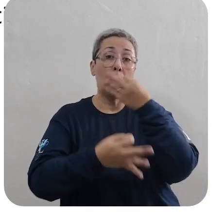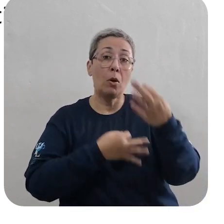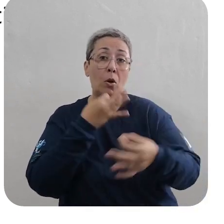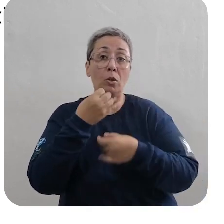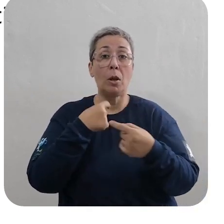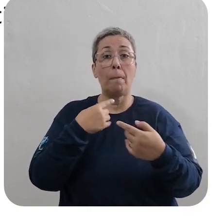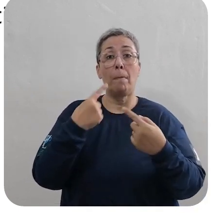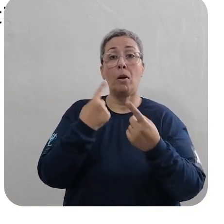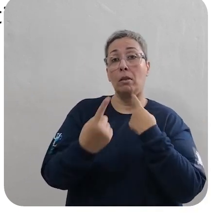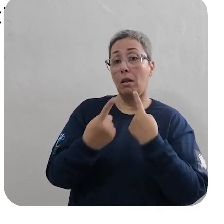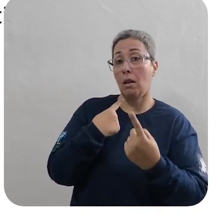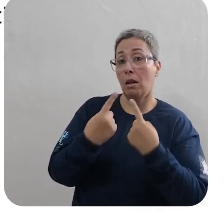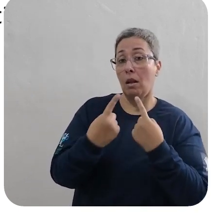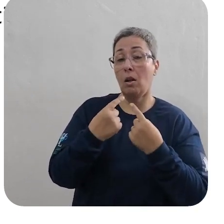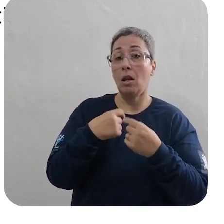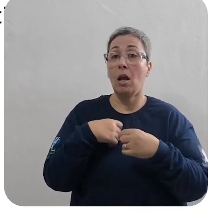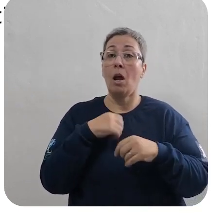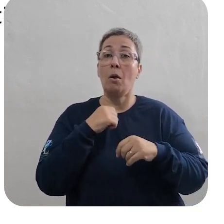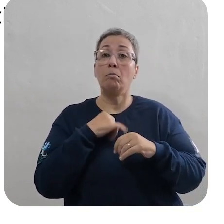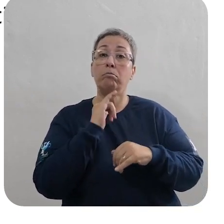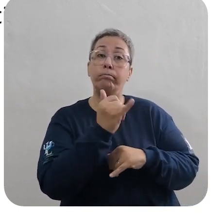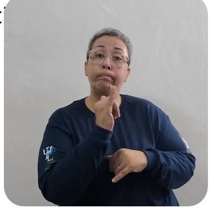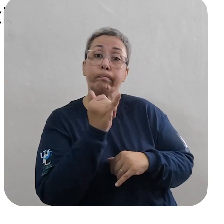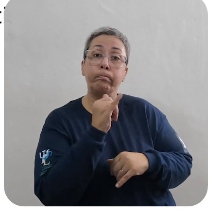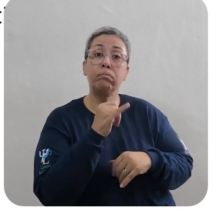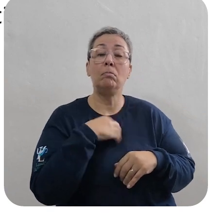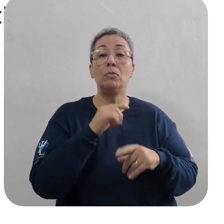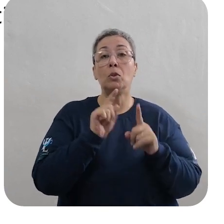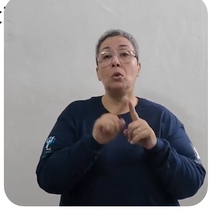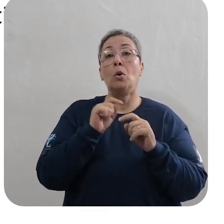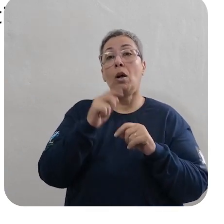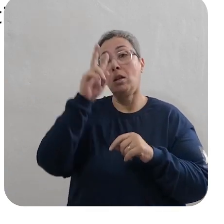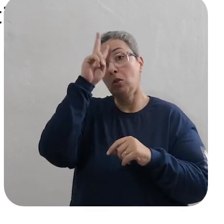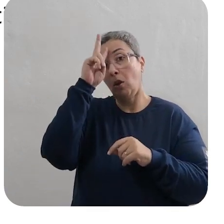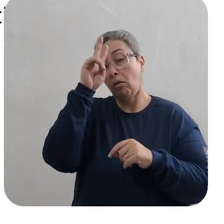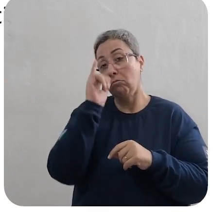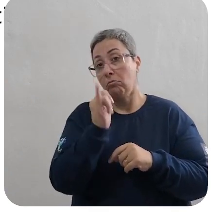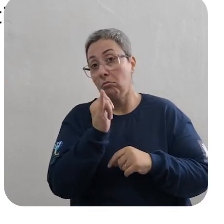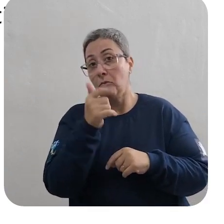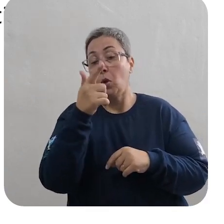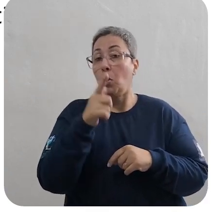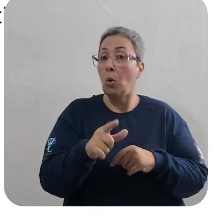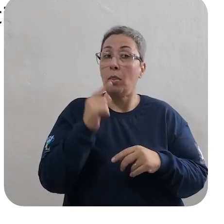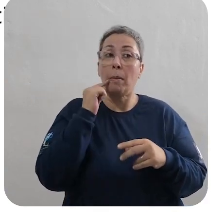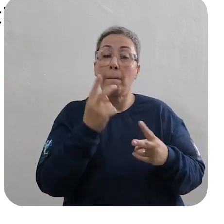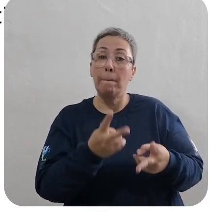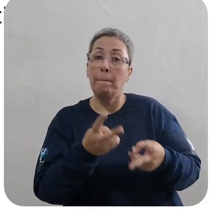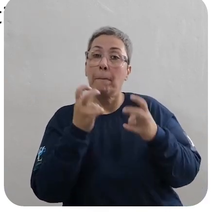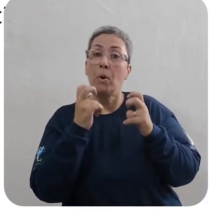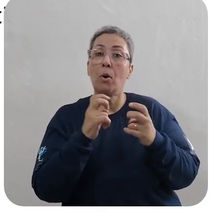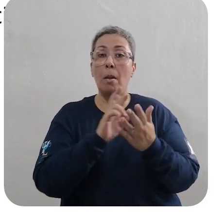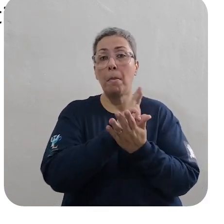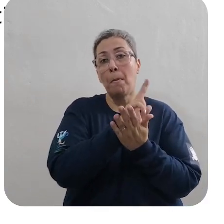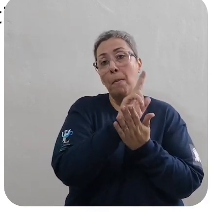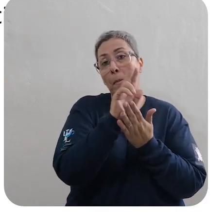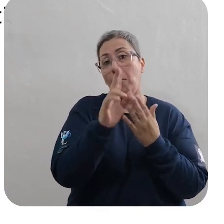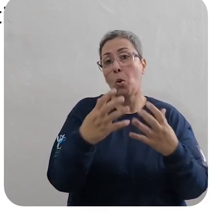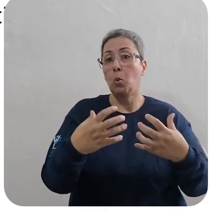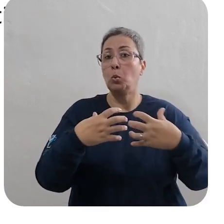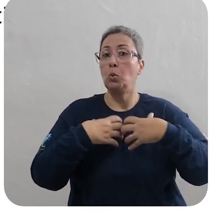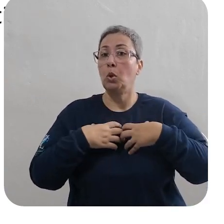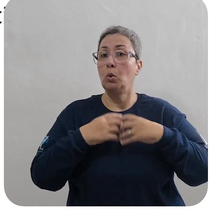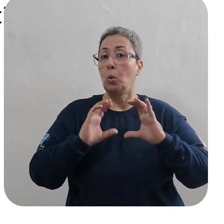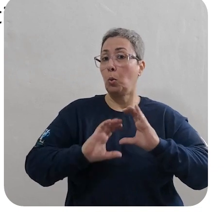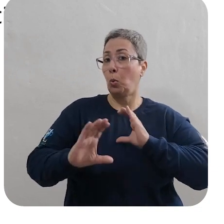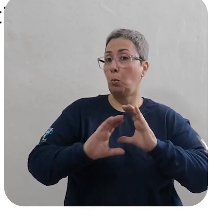argumentar, dialogar, transmitir recados, recontar histórias, percebendo as várias formas